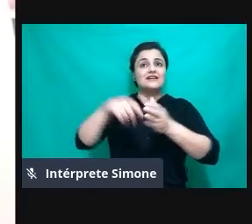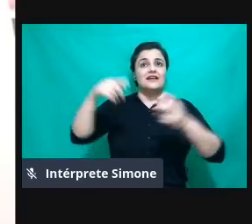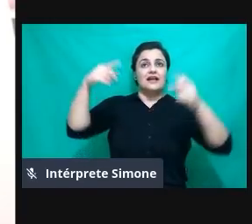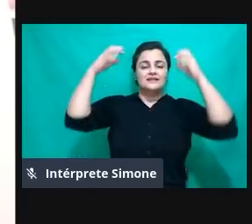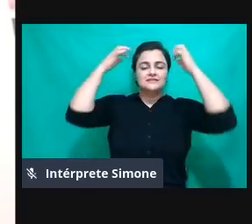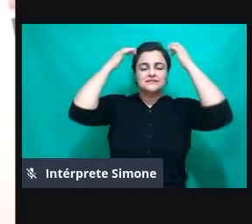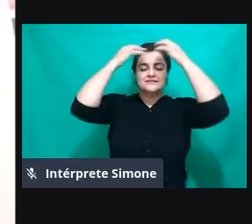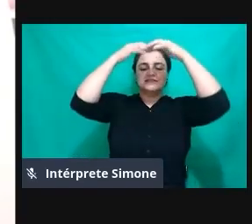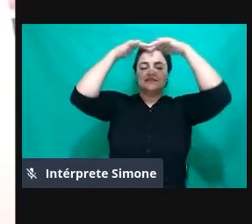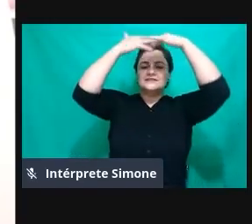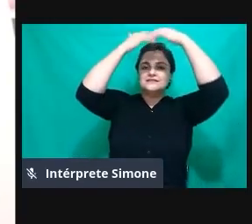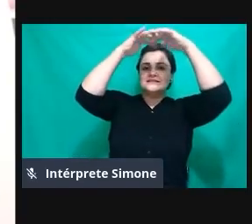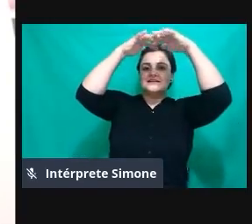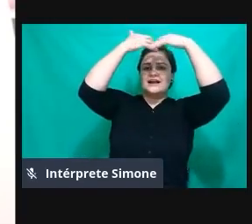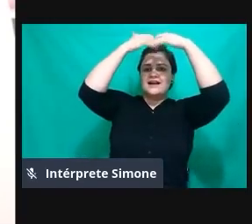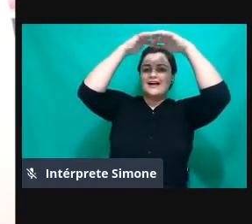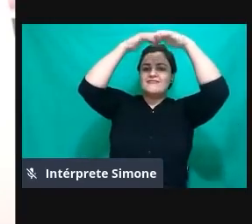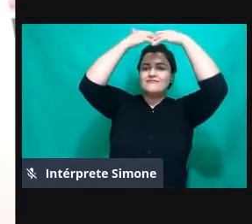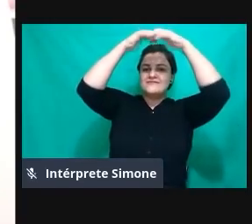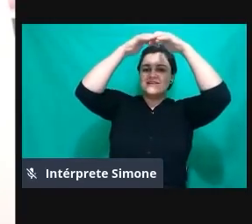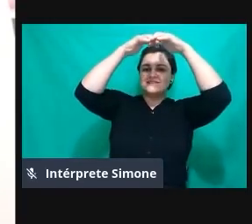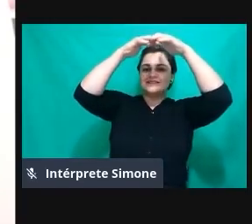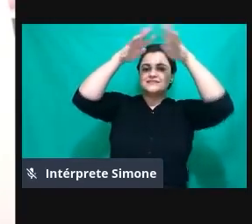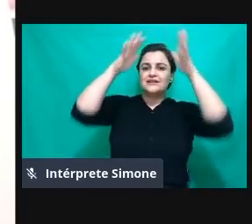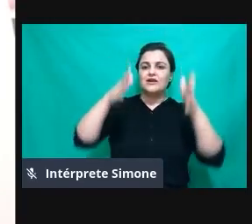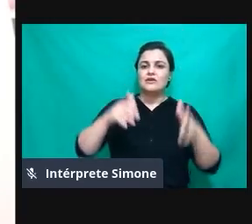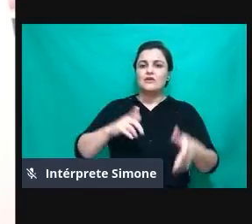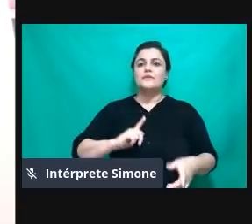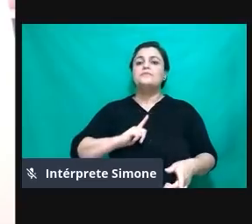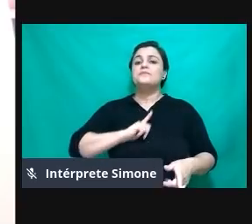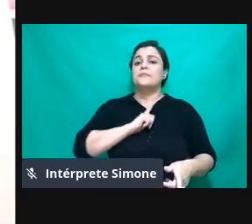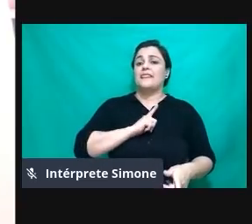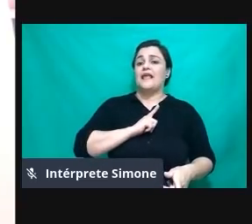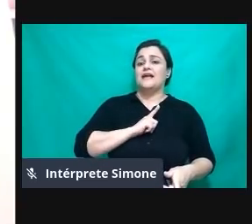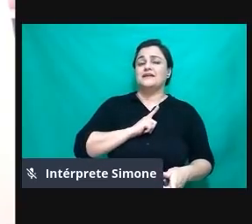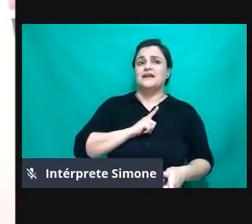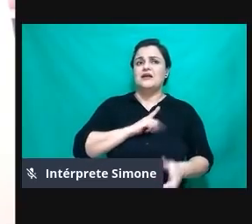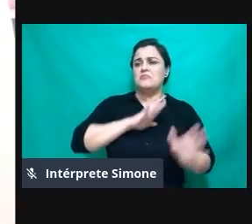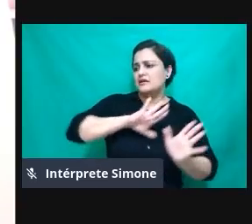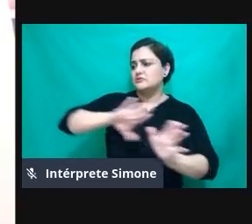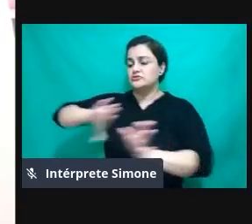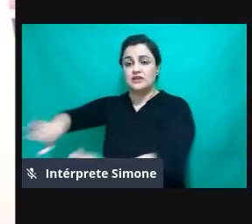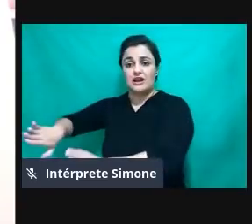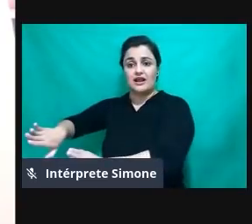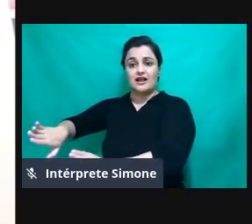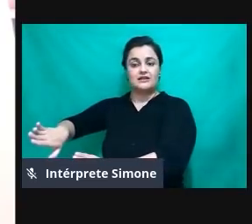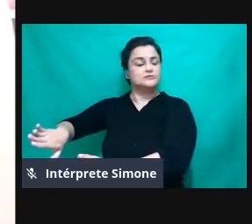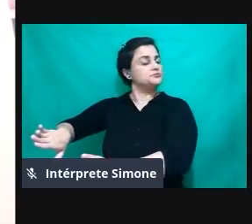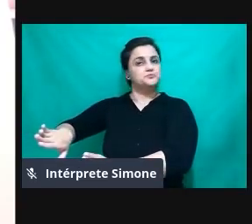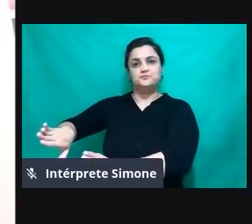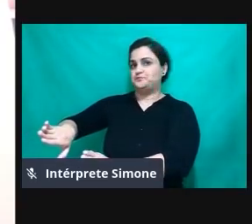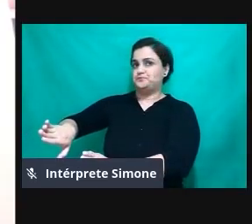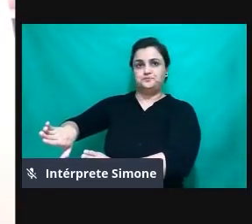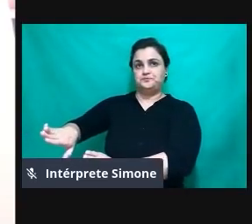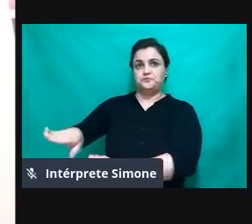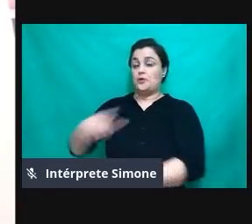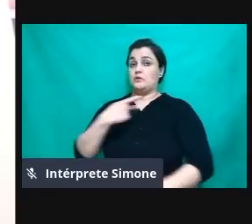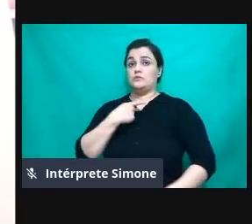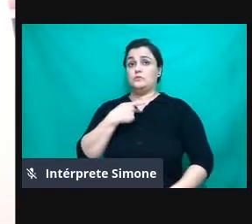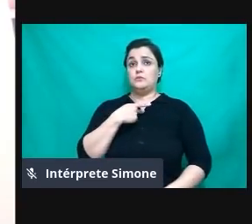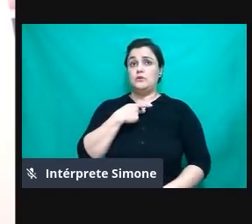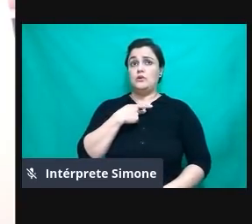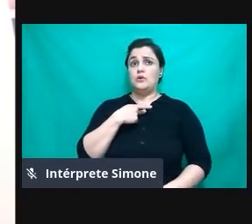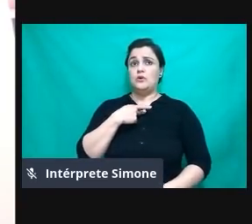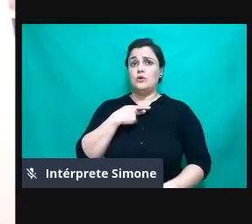o estudo mesmo da gramática? Não, é claro que não, né? Não deixaremos de lado e continua